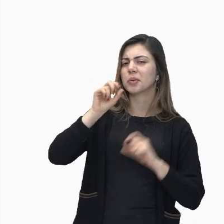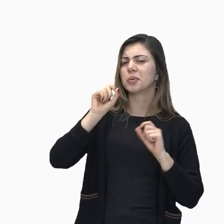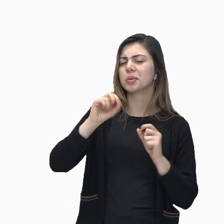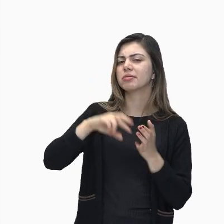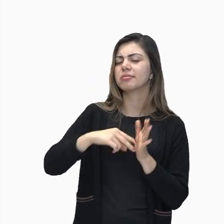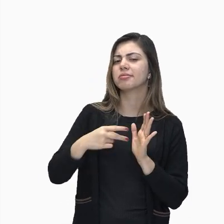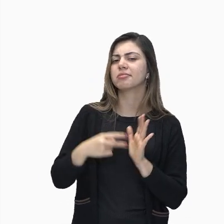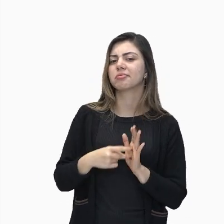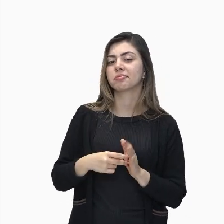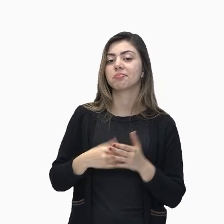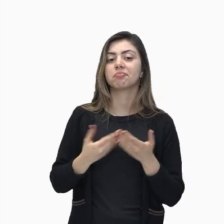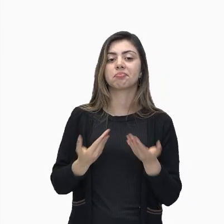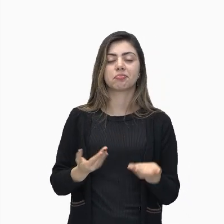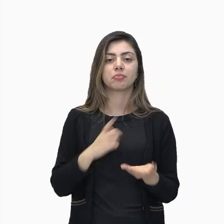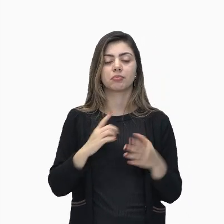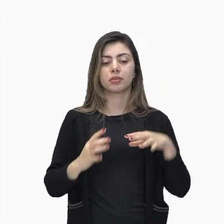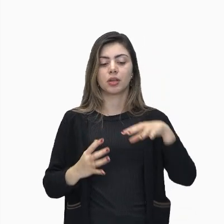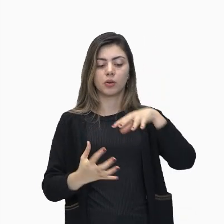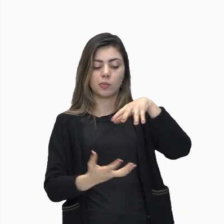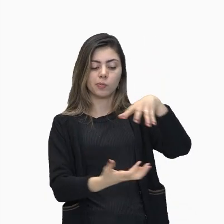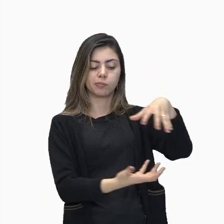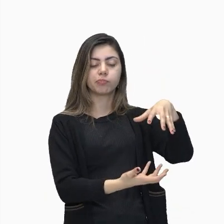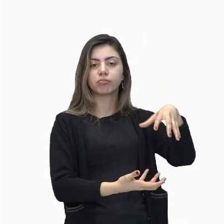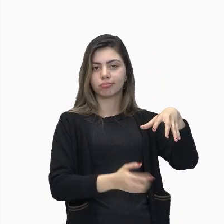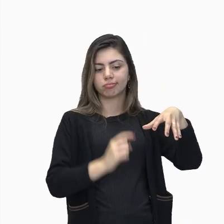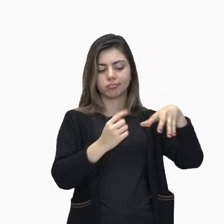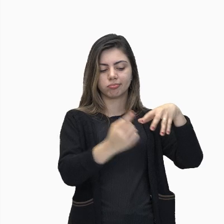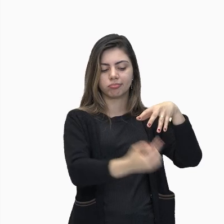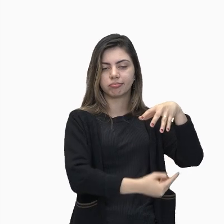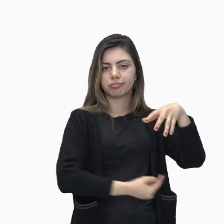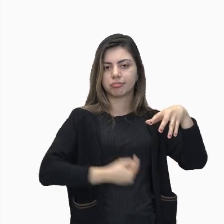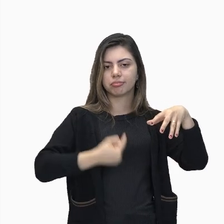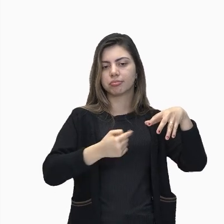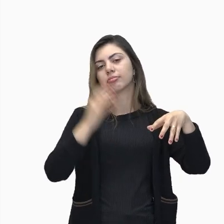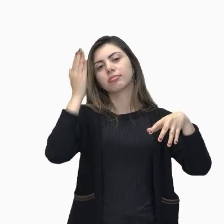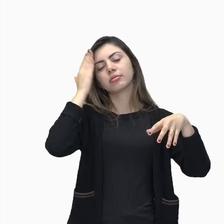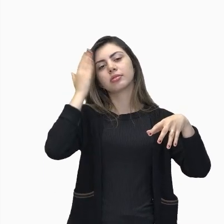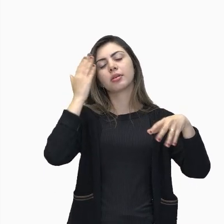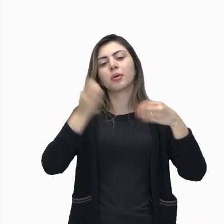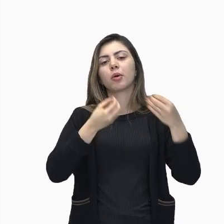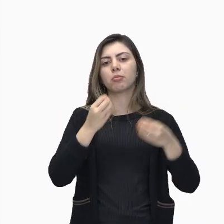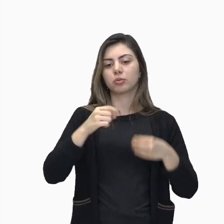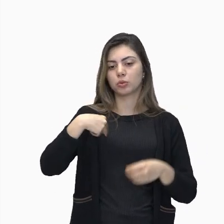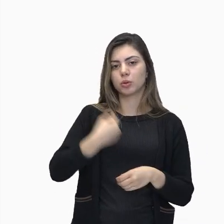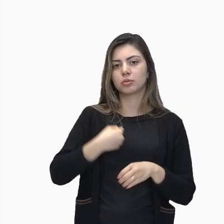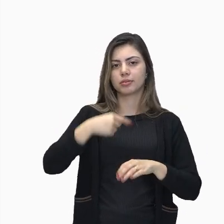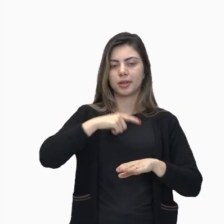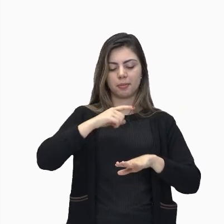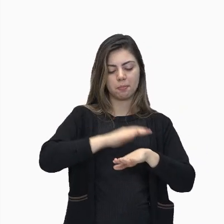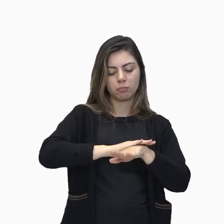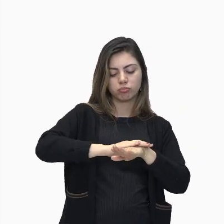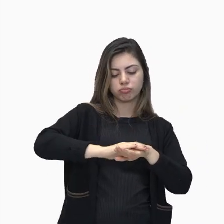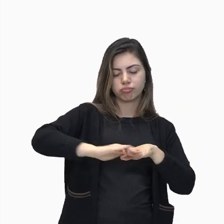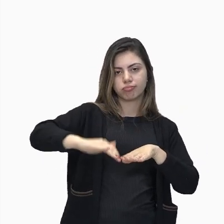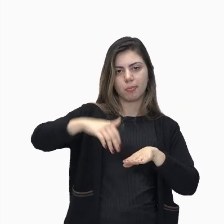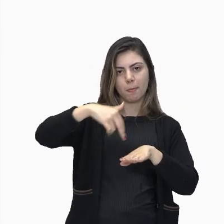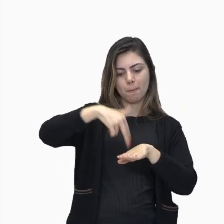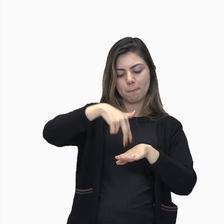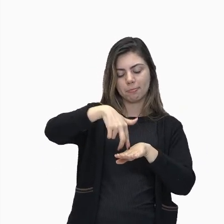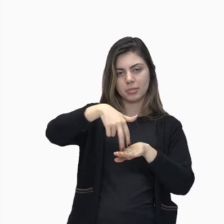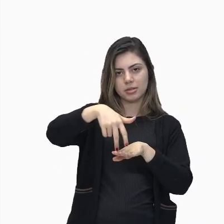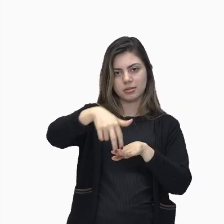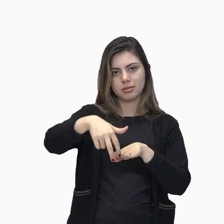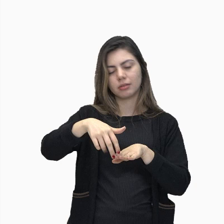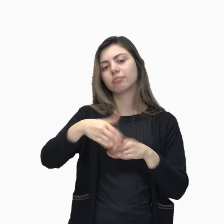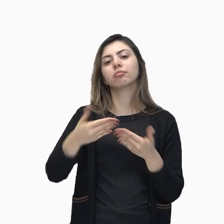a constituição aí do globo terrestre e nós sabemos que essa crosta onde nós pisamos, ela está, eu vou usar um termo aqui